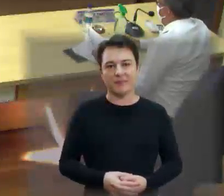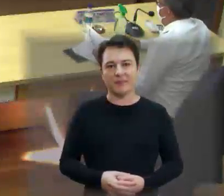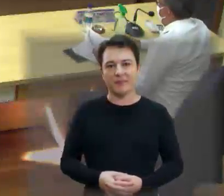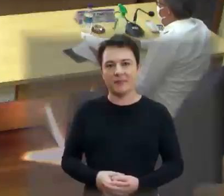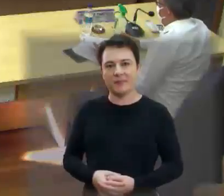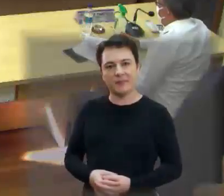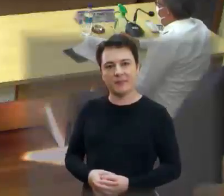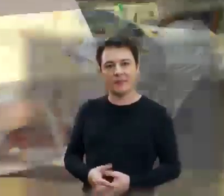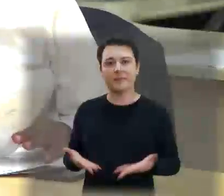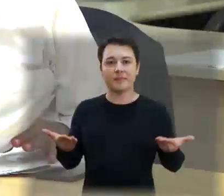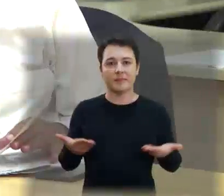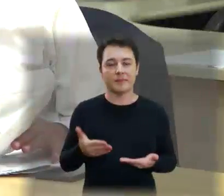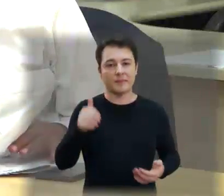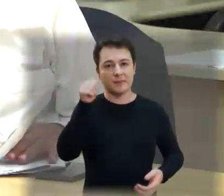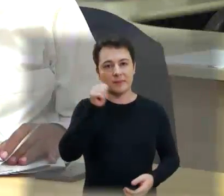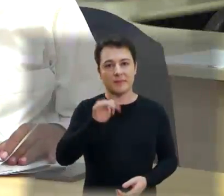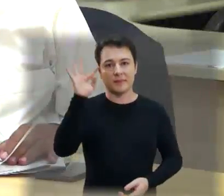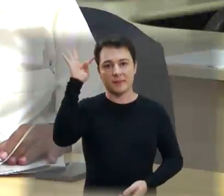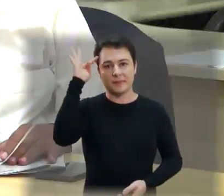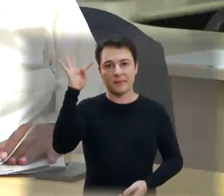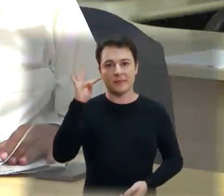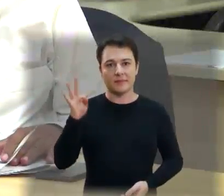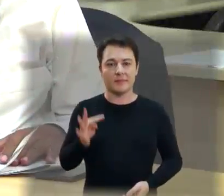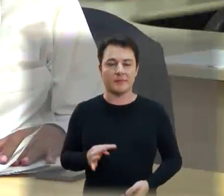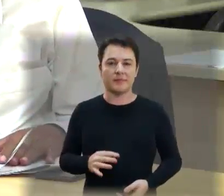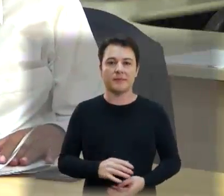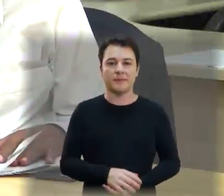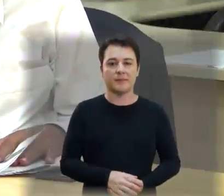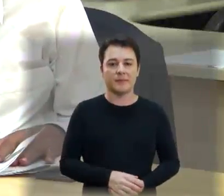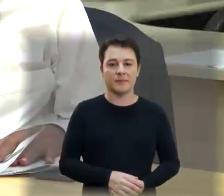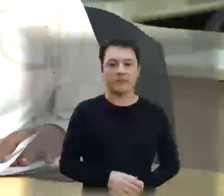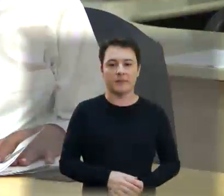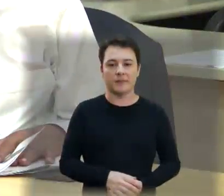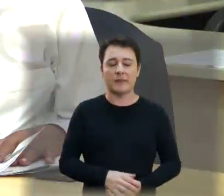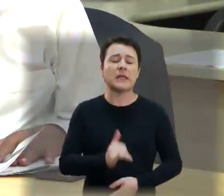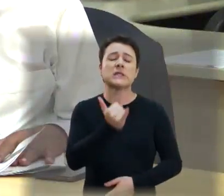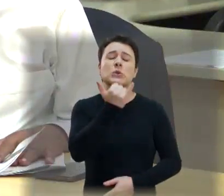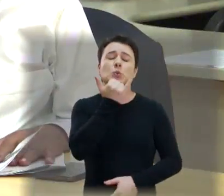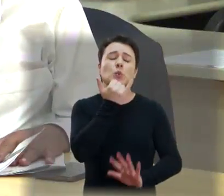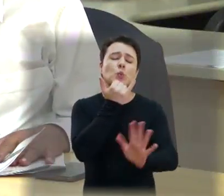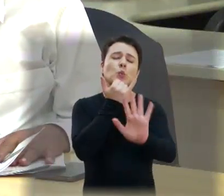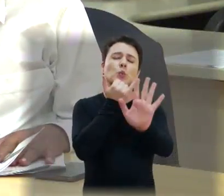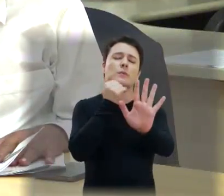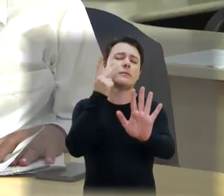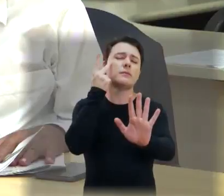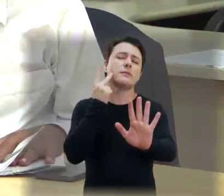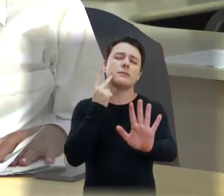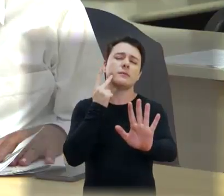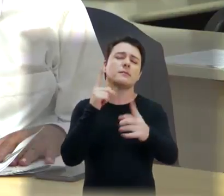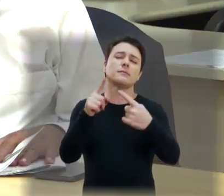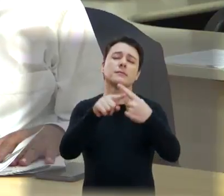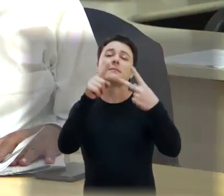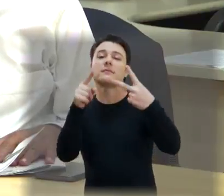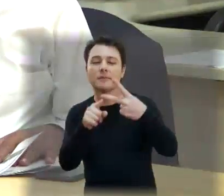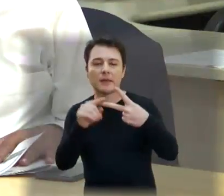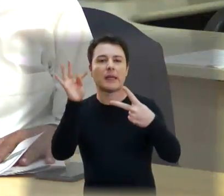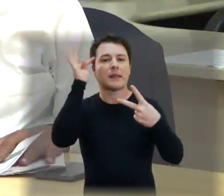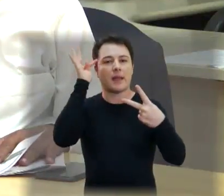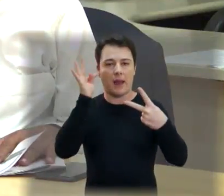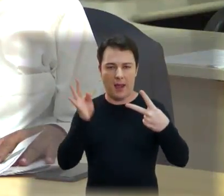Próxima vereadora, Tainara Faria. Desculpa, Paula Di. Se prepara, Tainara